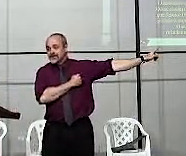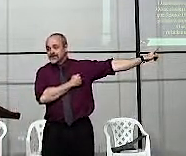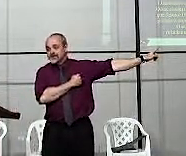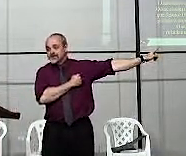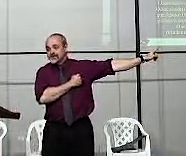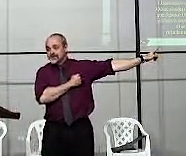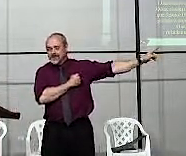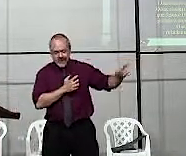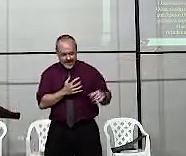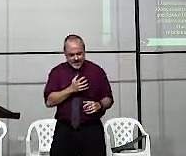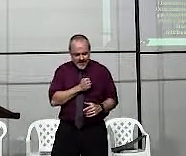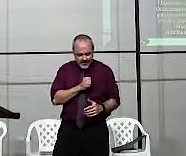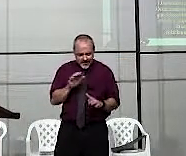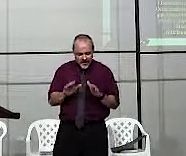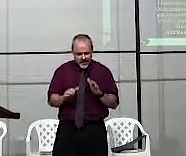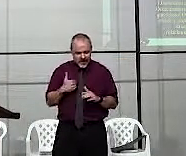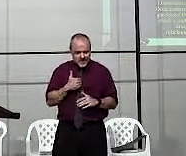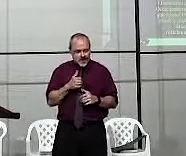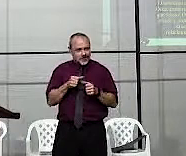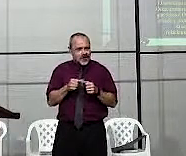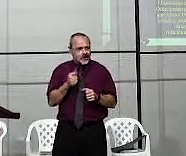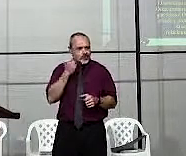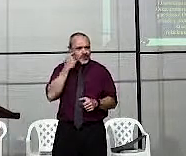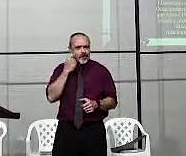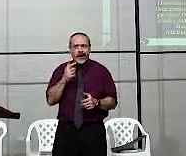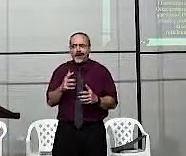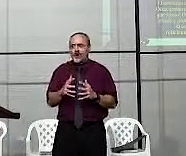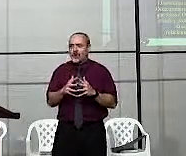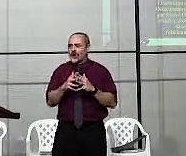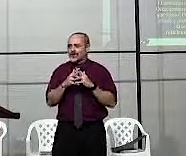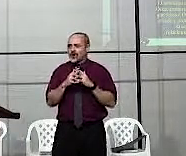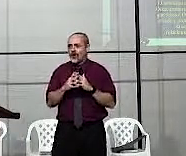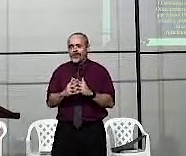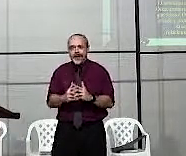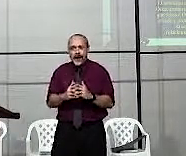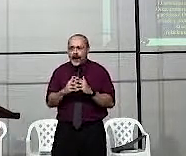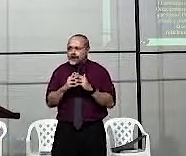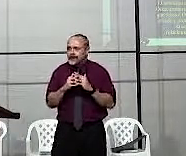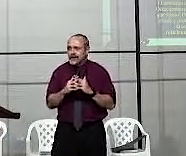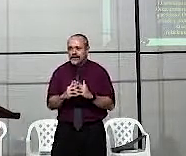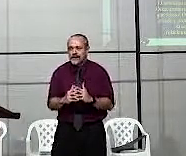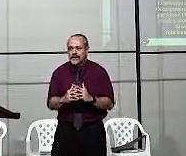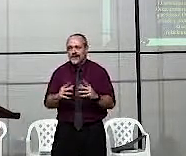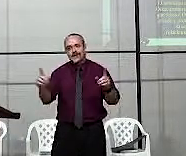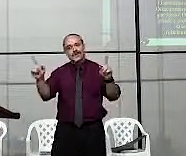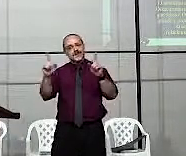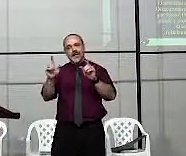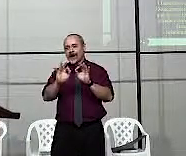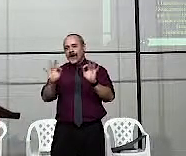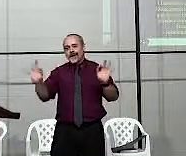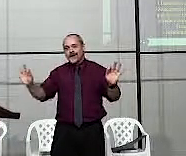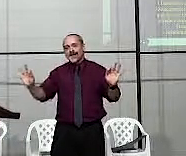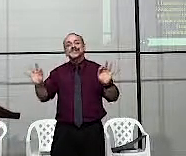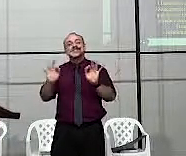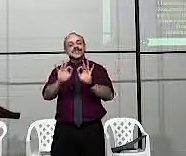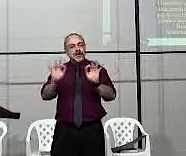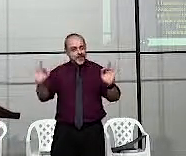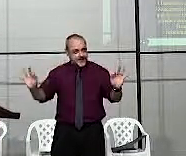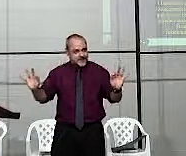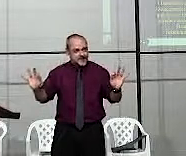salvação. E a salvação, às vezes, nós ficamos pensando que é alguma coisa complicada, mas não é.